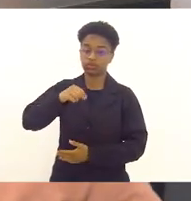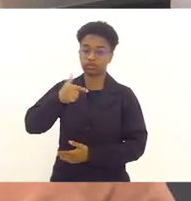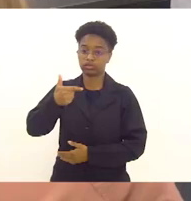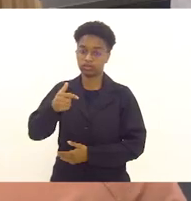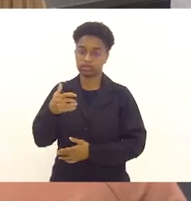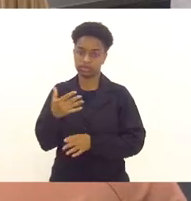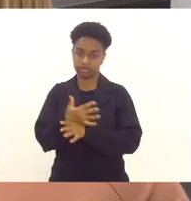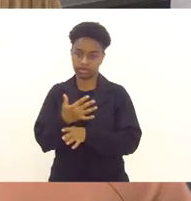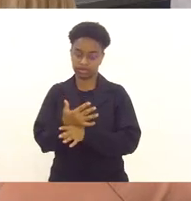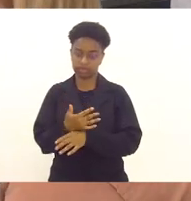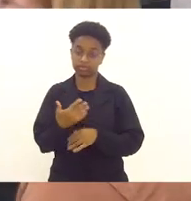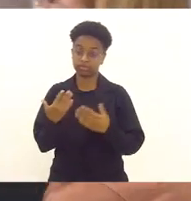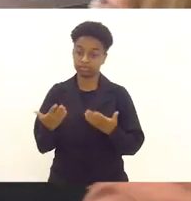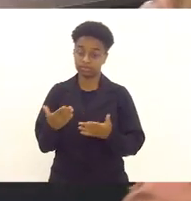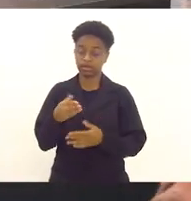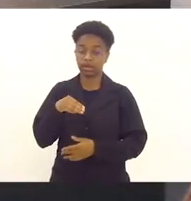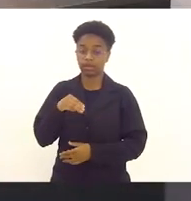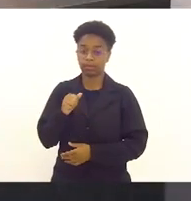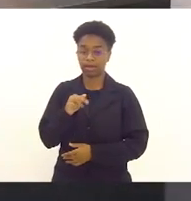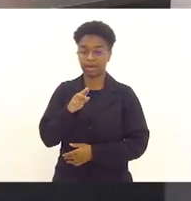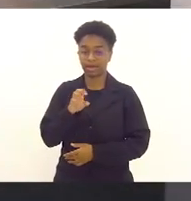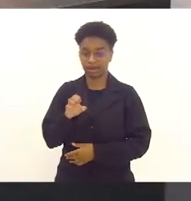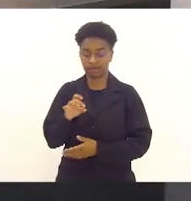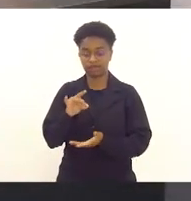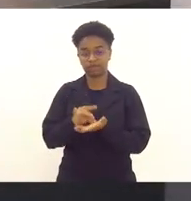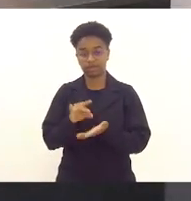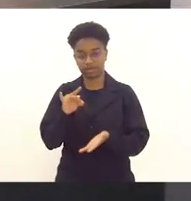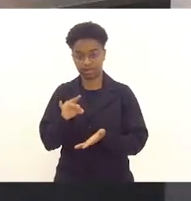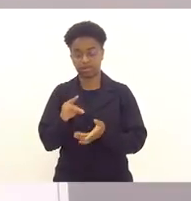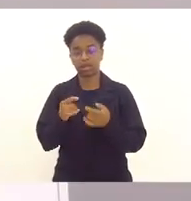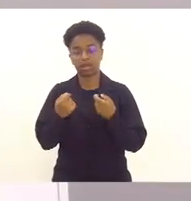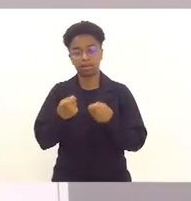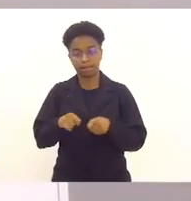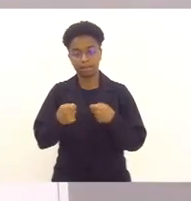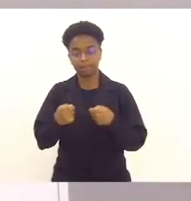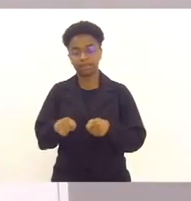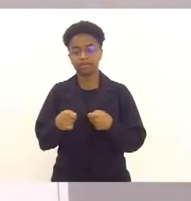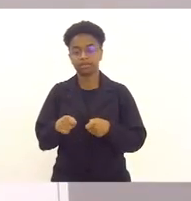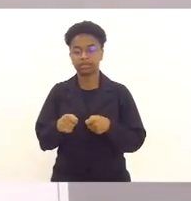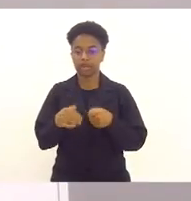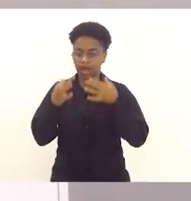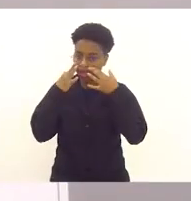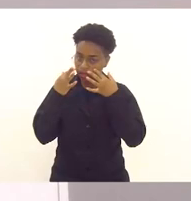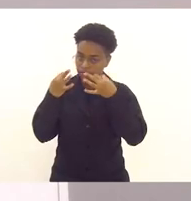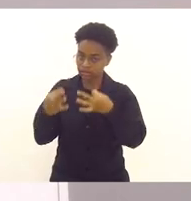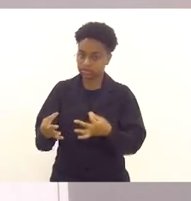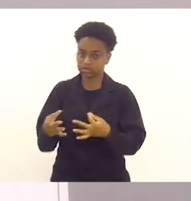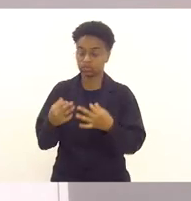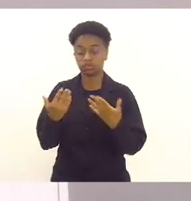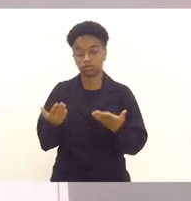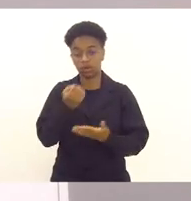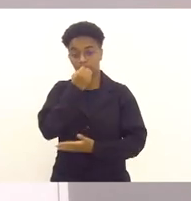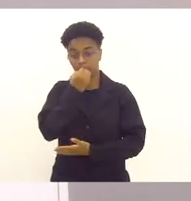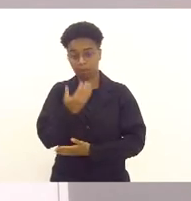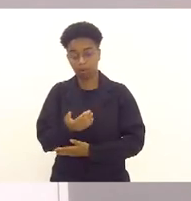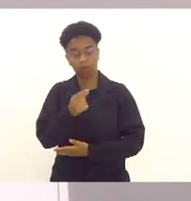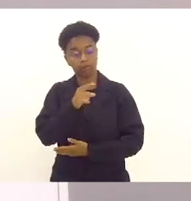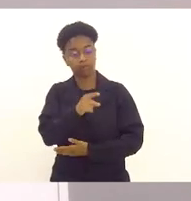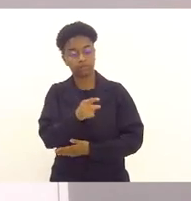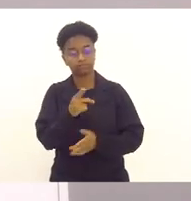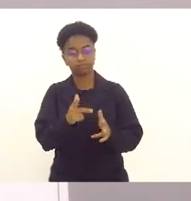Ou seja a maré de fato precisa ter aí um olhar especializado e Que bom que a senhora pode